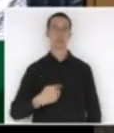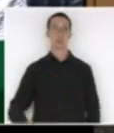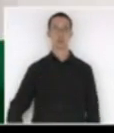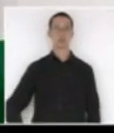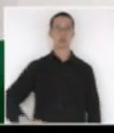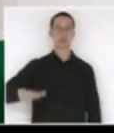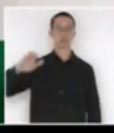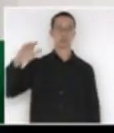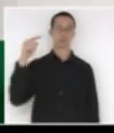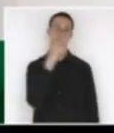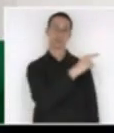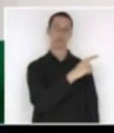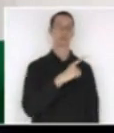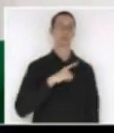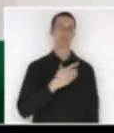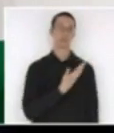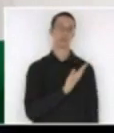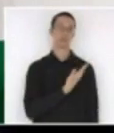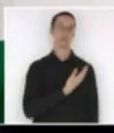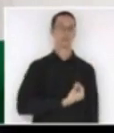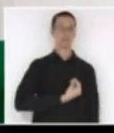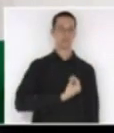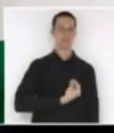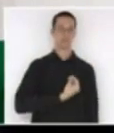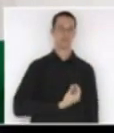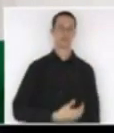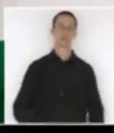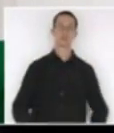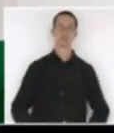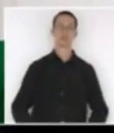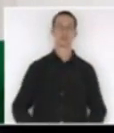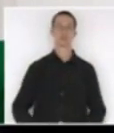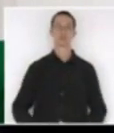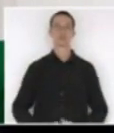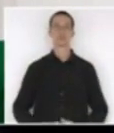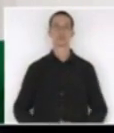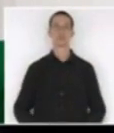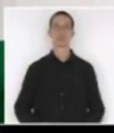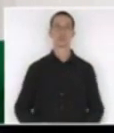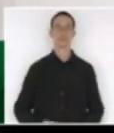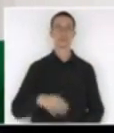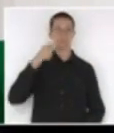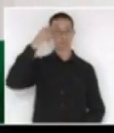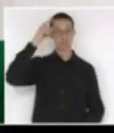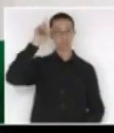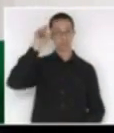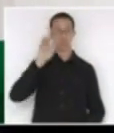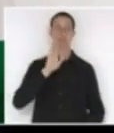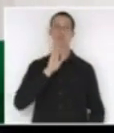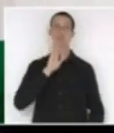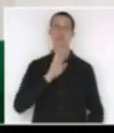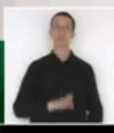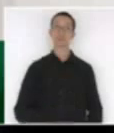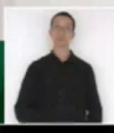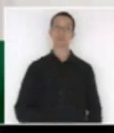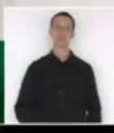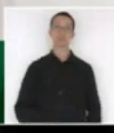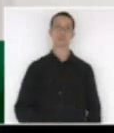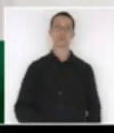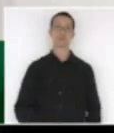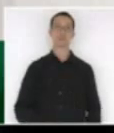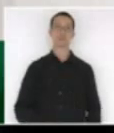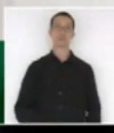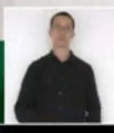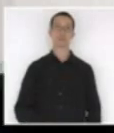Chapecó. Mas, finalmente, ontem à tarde estivemos, senhor deputado Silvio Dreve, que é quem faço um